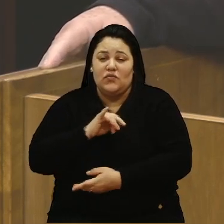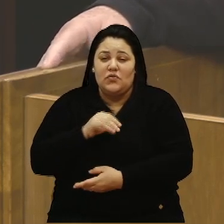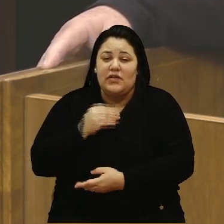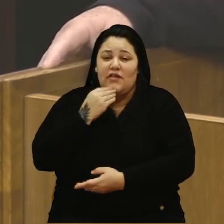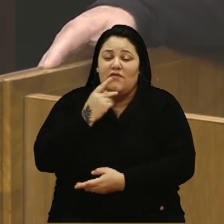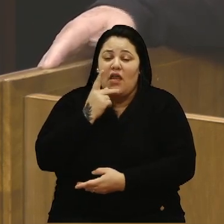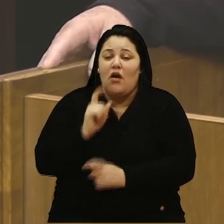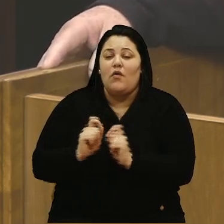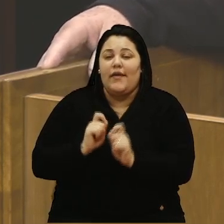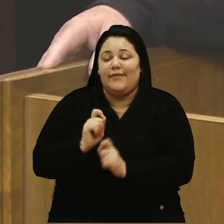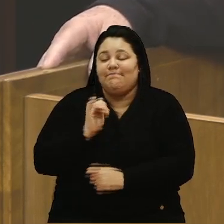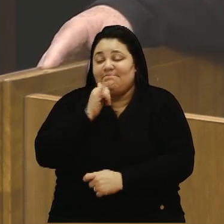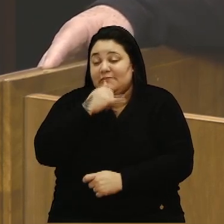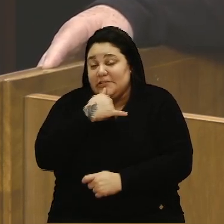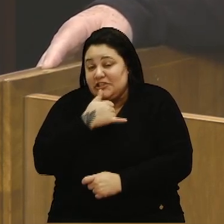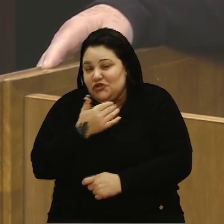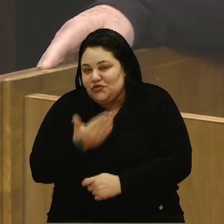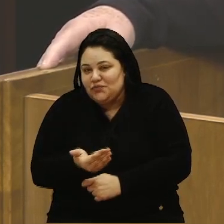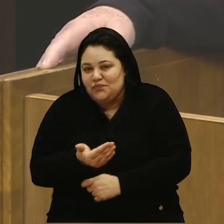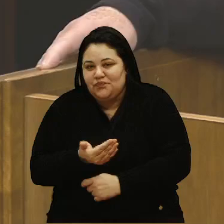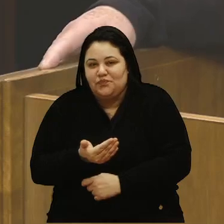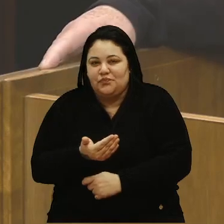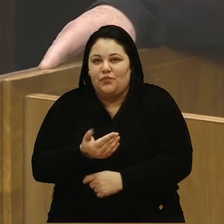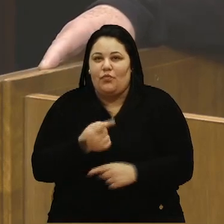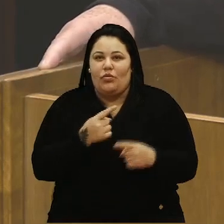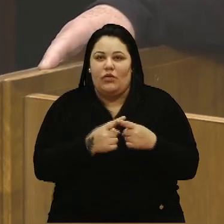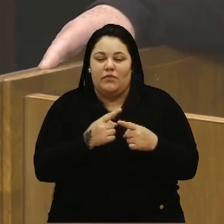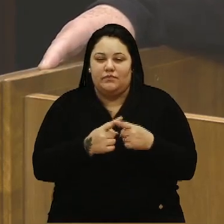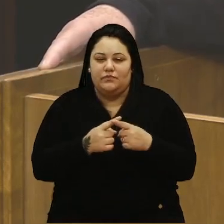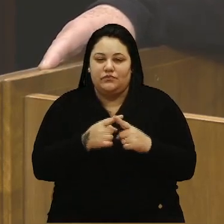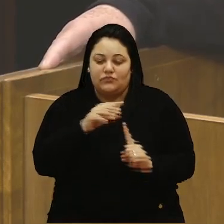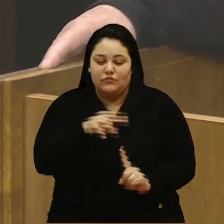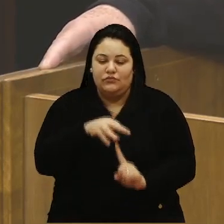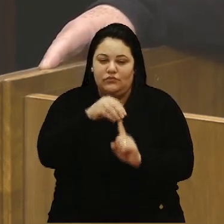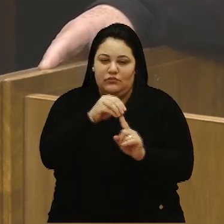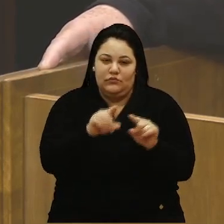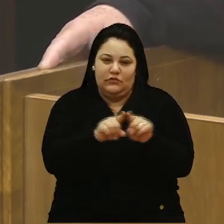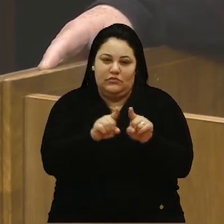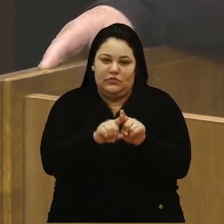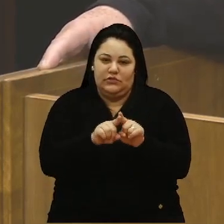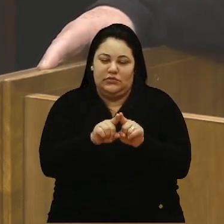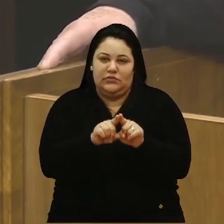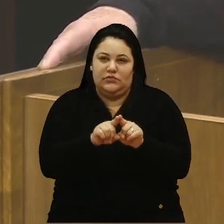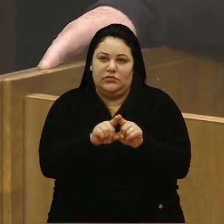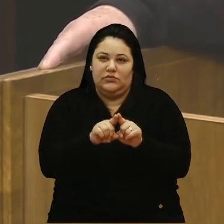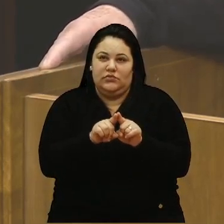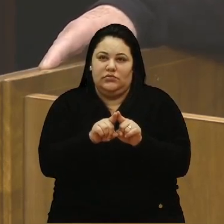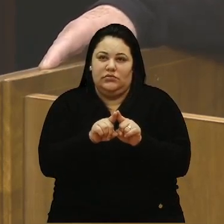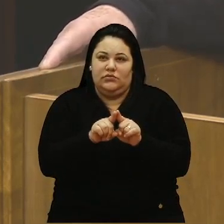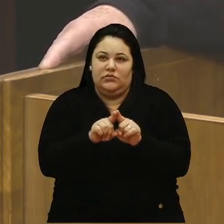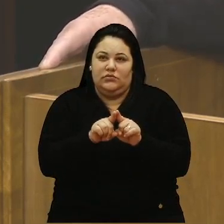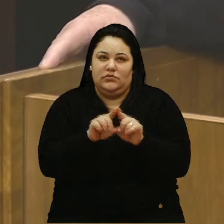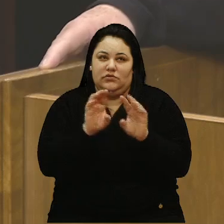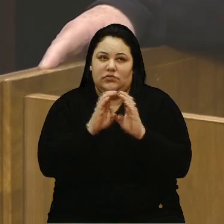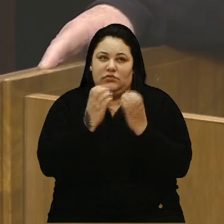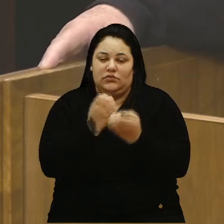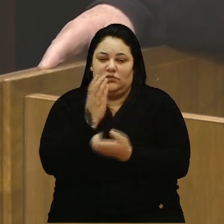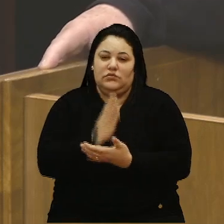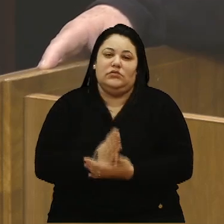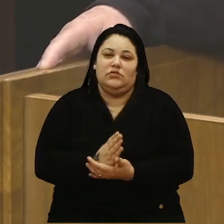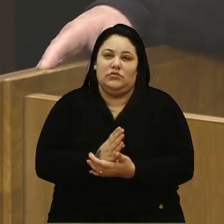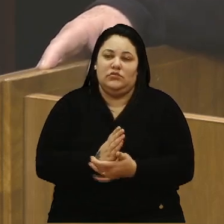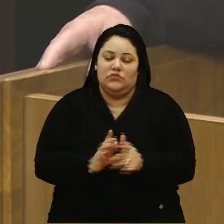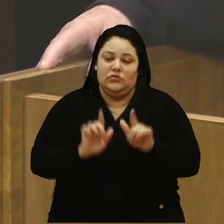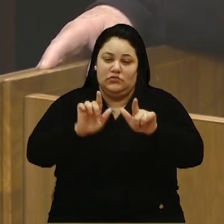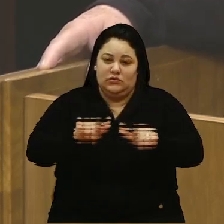que, lamentavelmente, em razão, principalmente, da omissão do Congresso Nacional, o Supremo